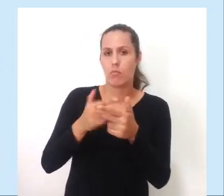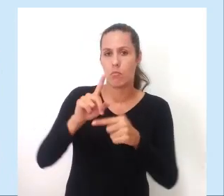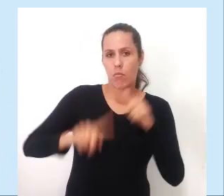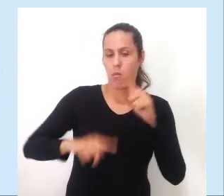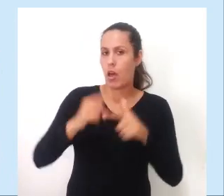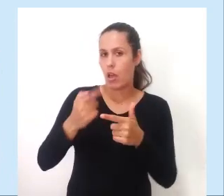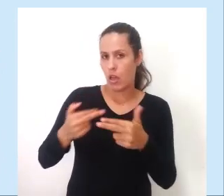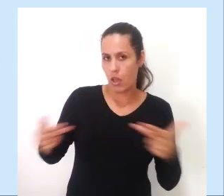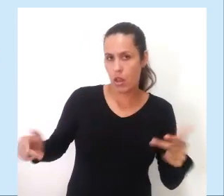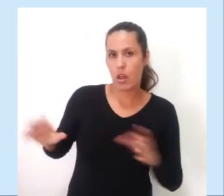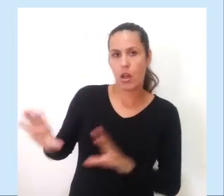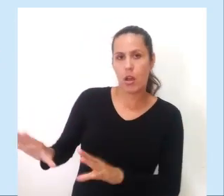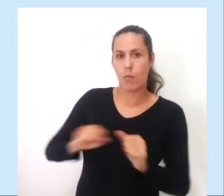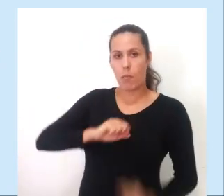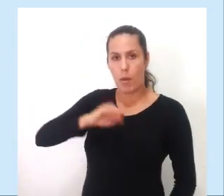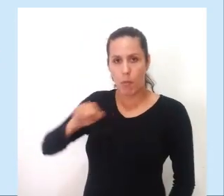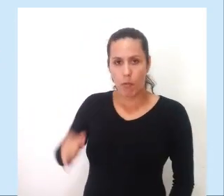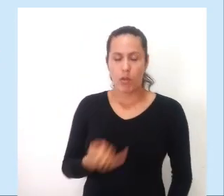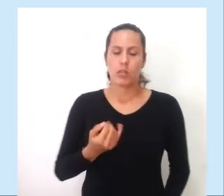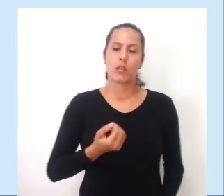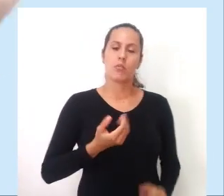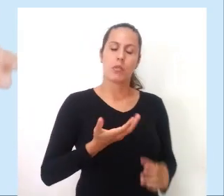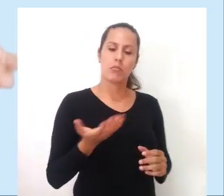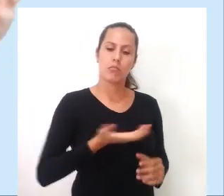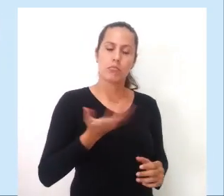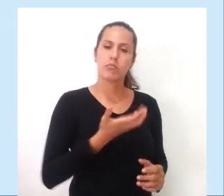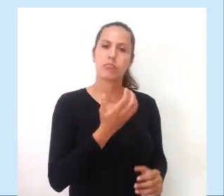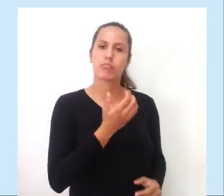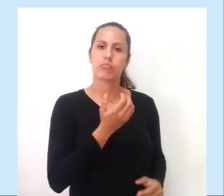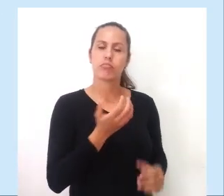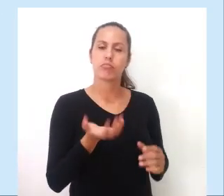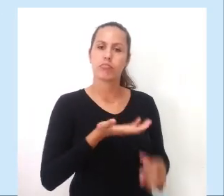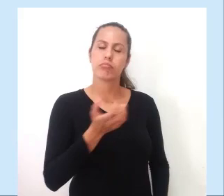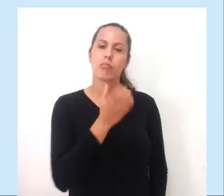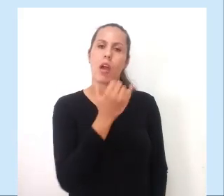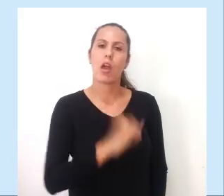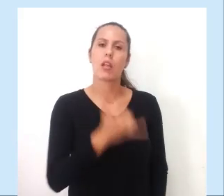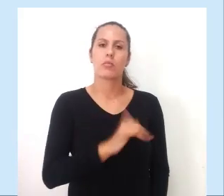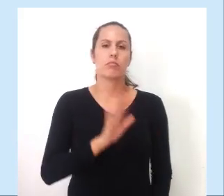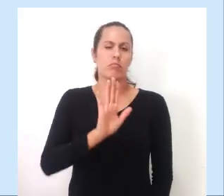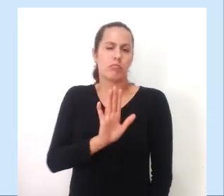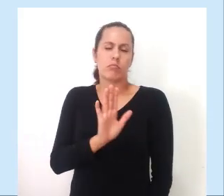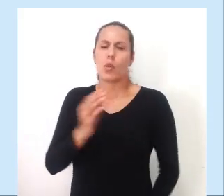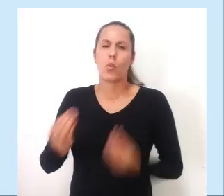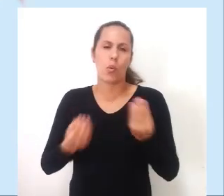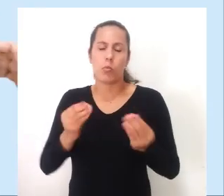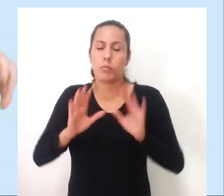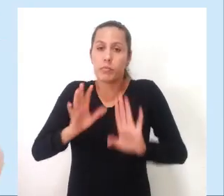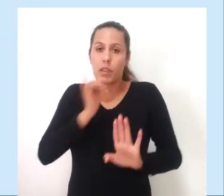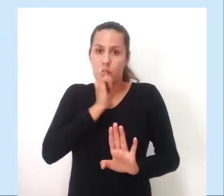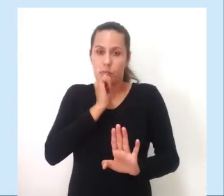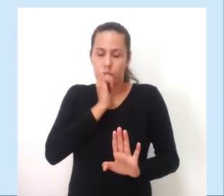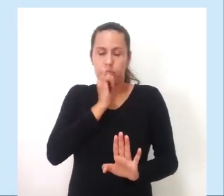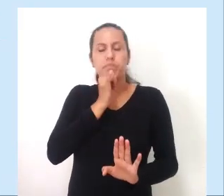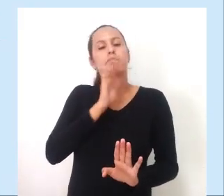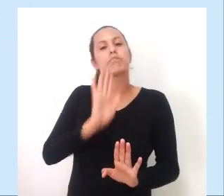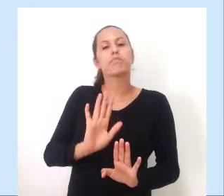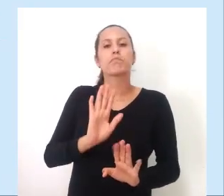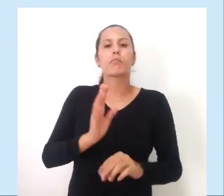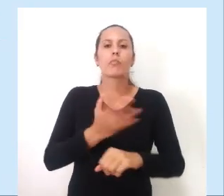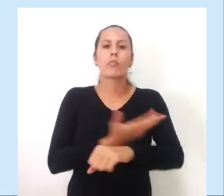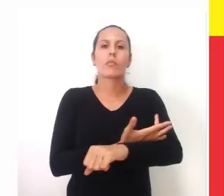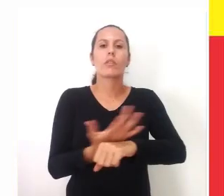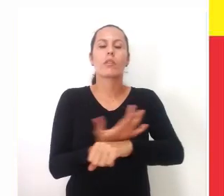vai utilizar alguns recursos vivos para gerar energia. Como assim? Vou dar um